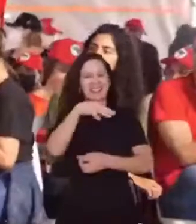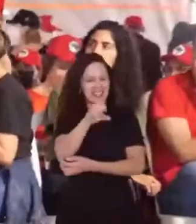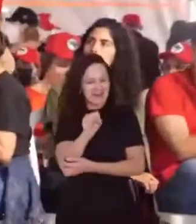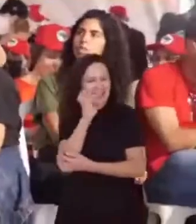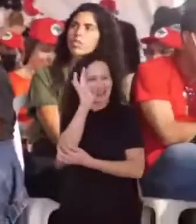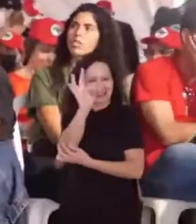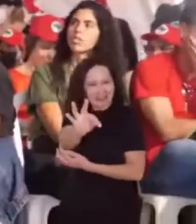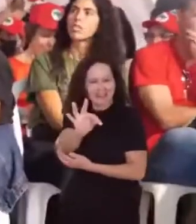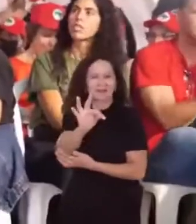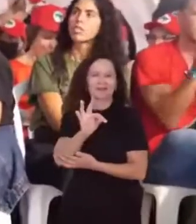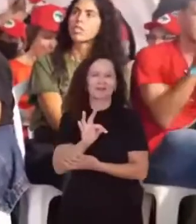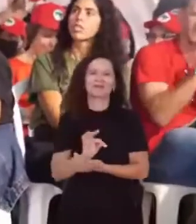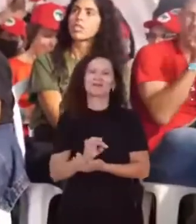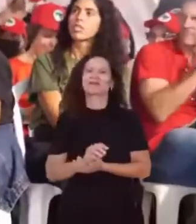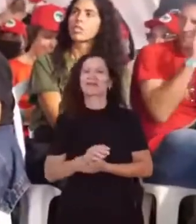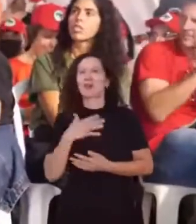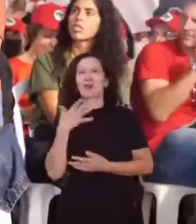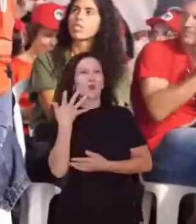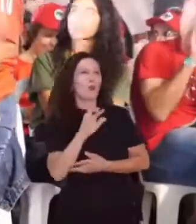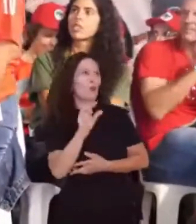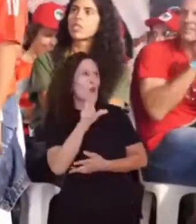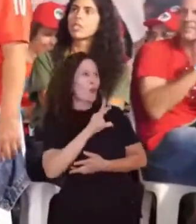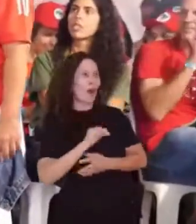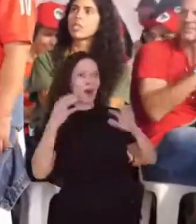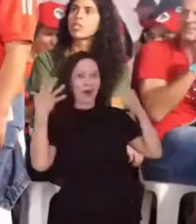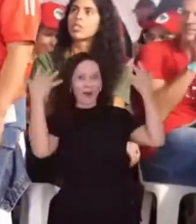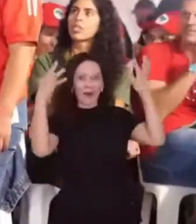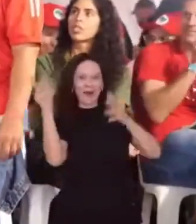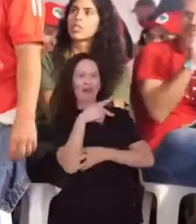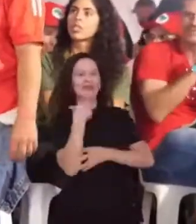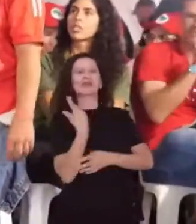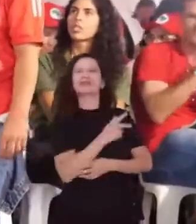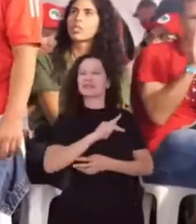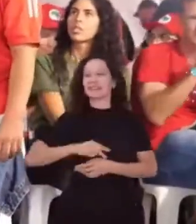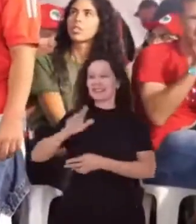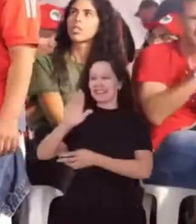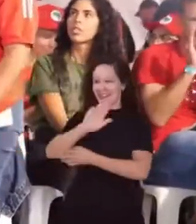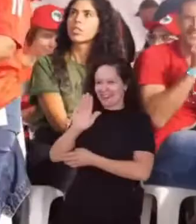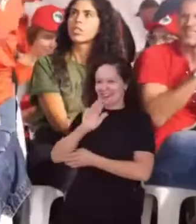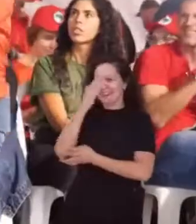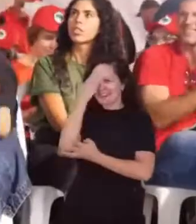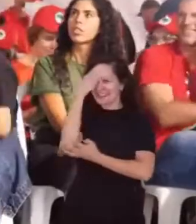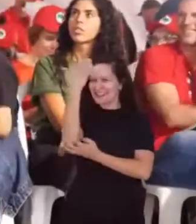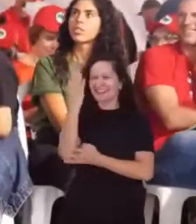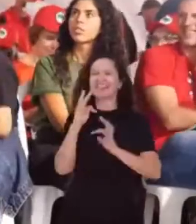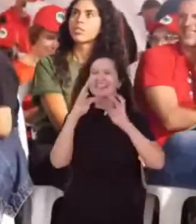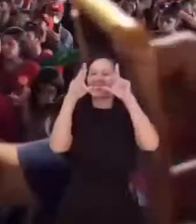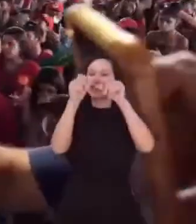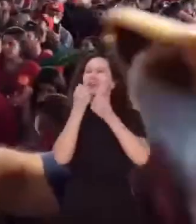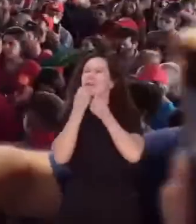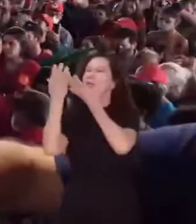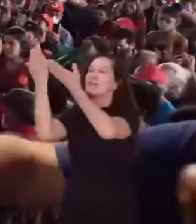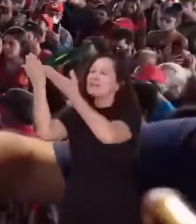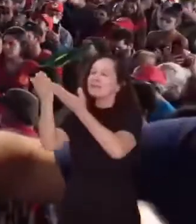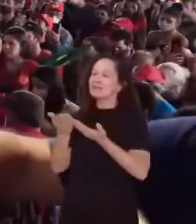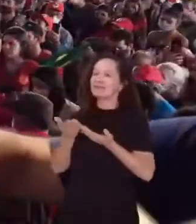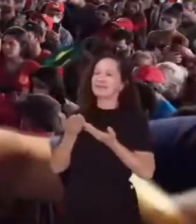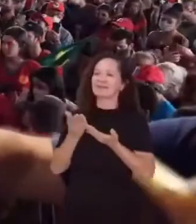Um salve de palmas para o nosso presidente Lula e muito obrigado, todos bem-vindos!